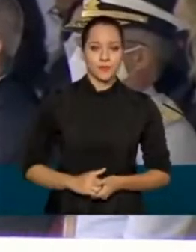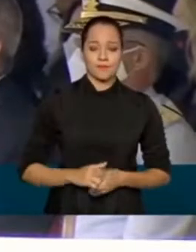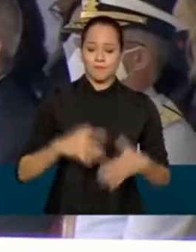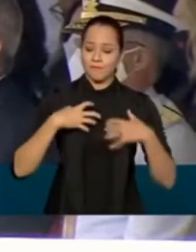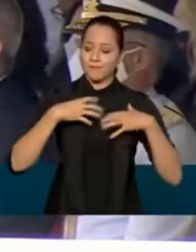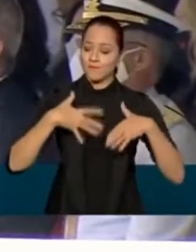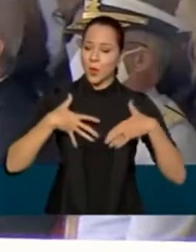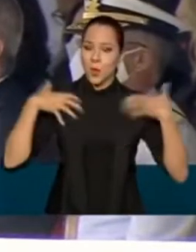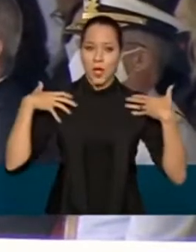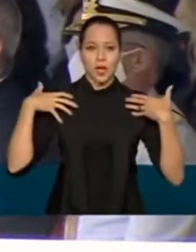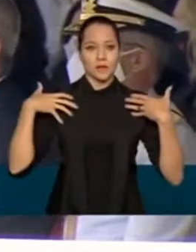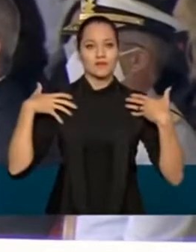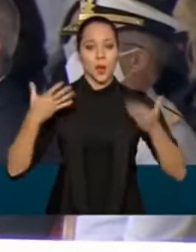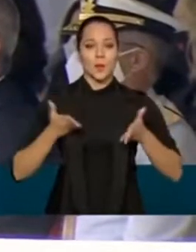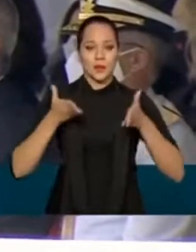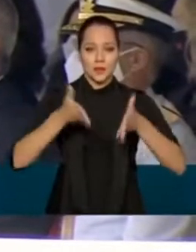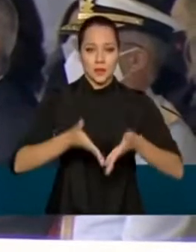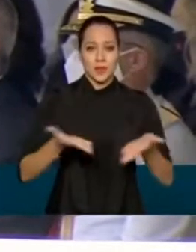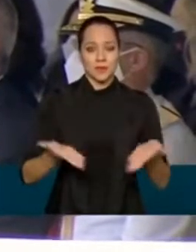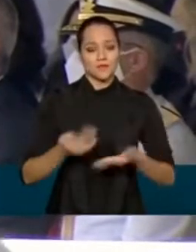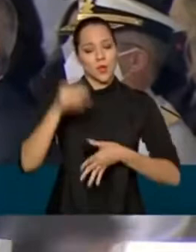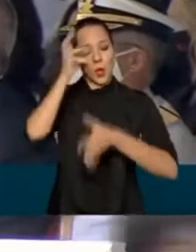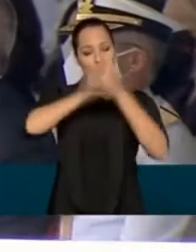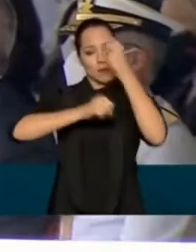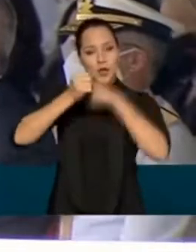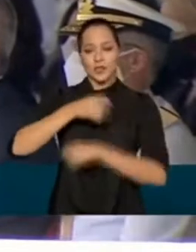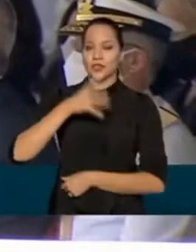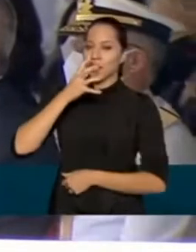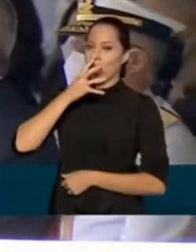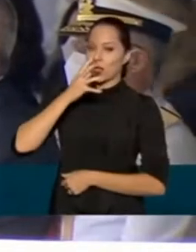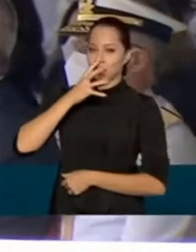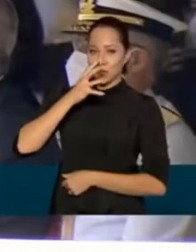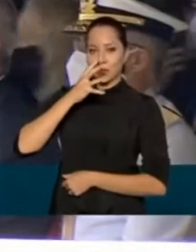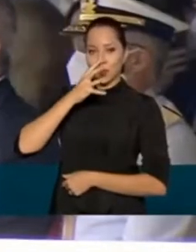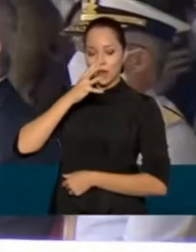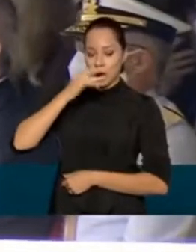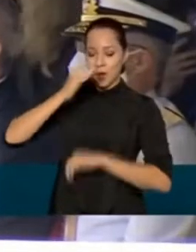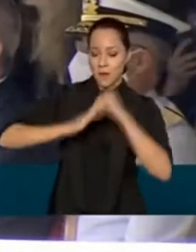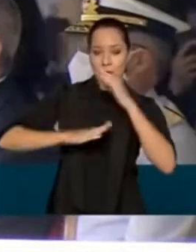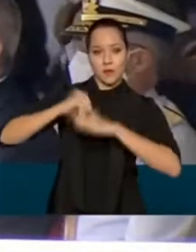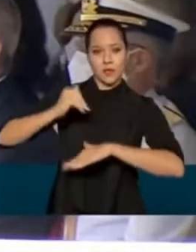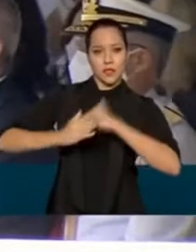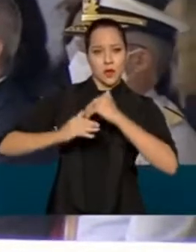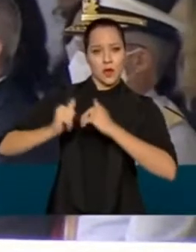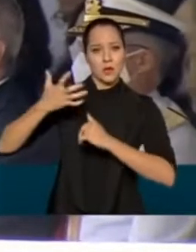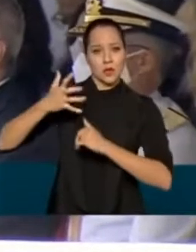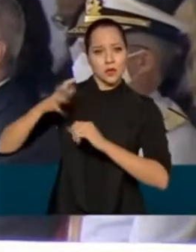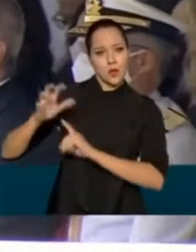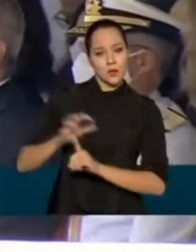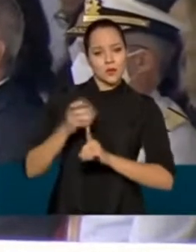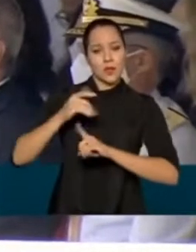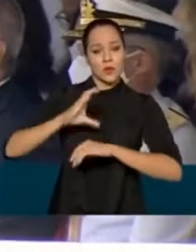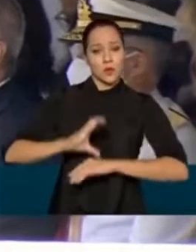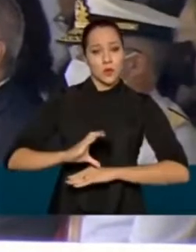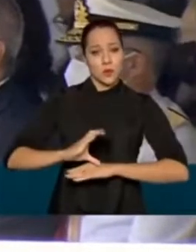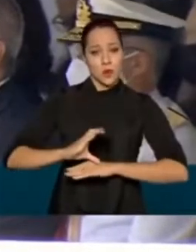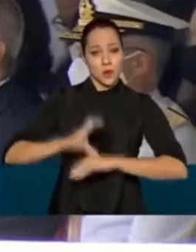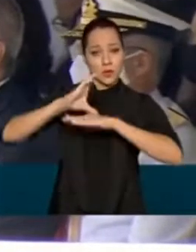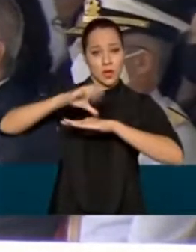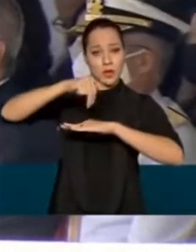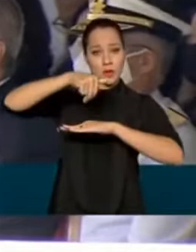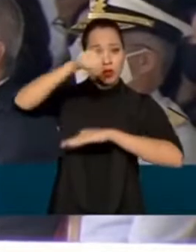honra com sua presença e a quem aprendi a admirar profissionalmente pela sua condução do Conselho Nacional da Amazônia